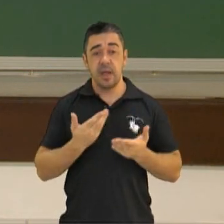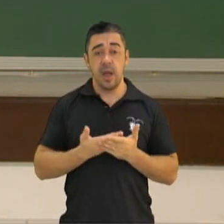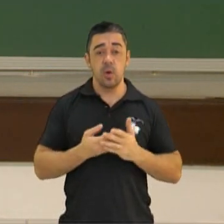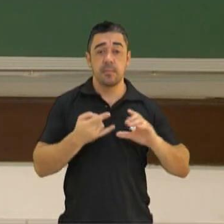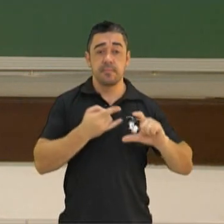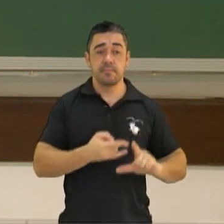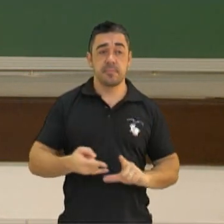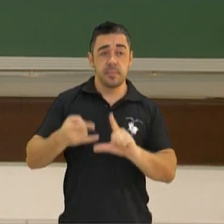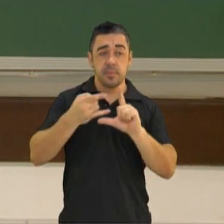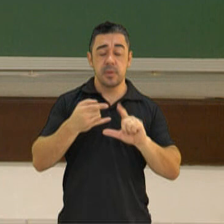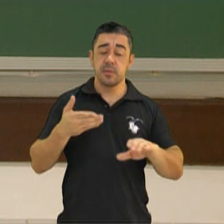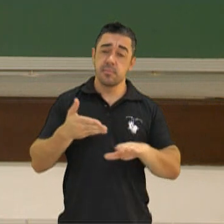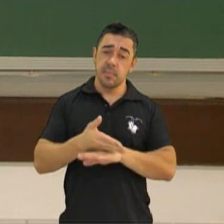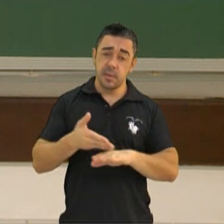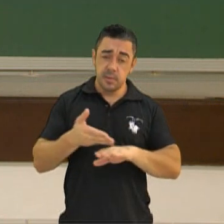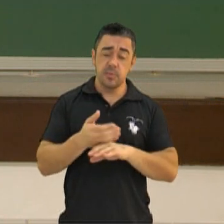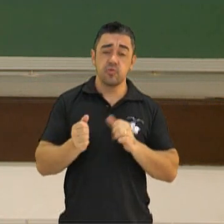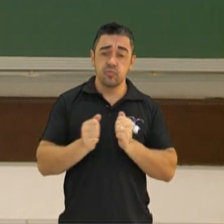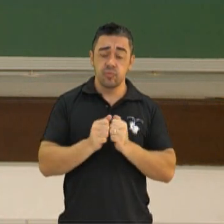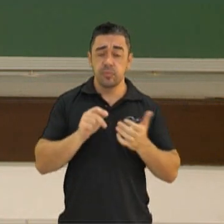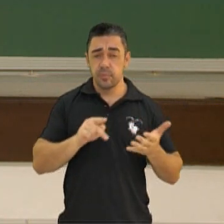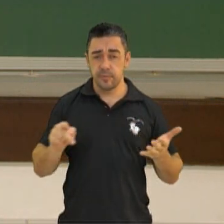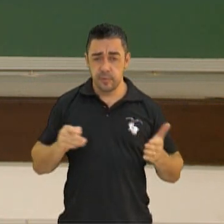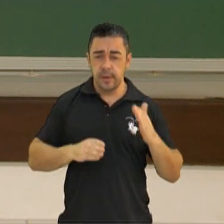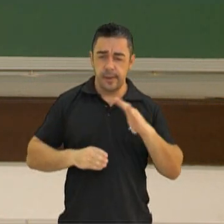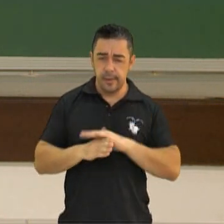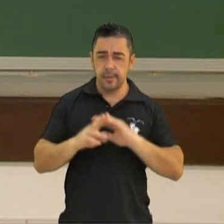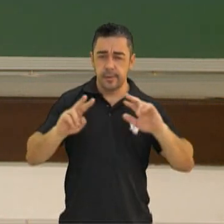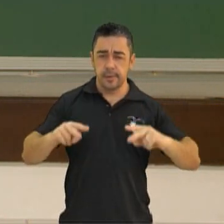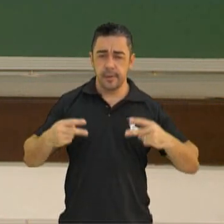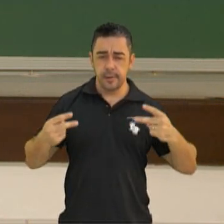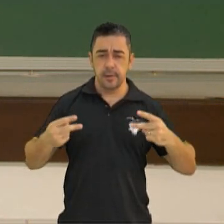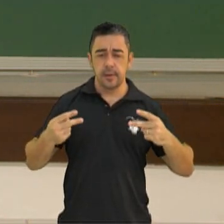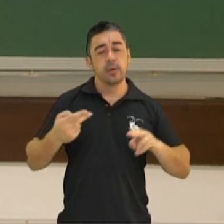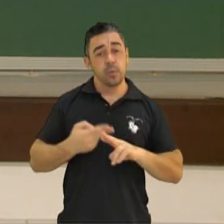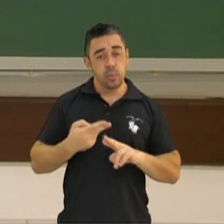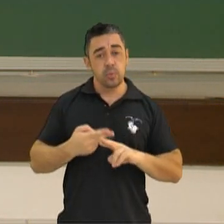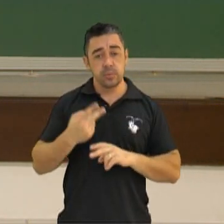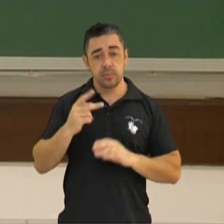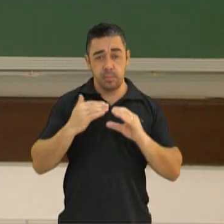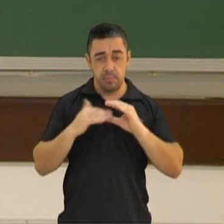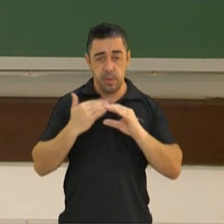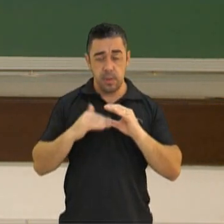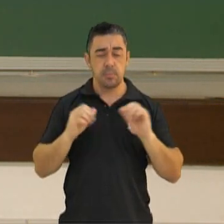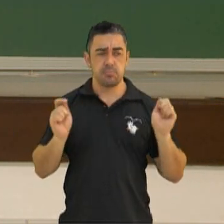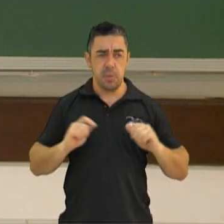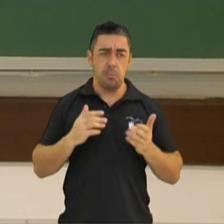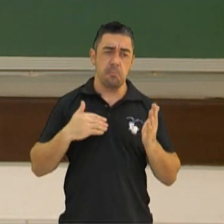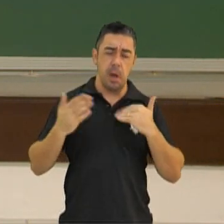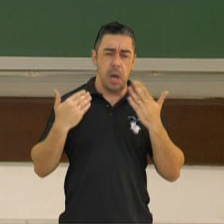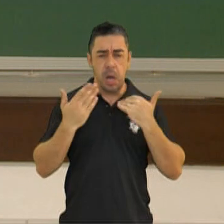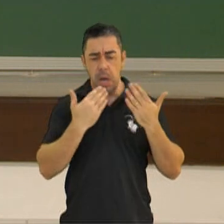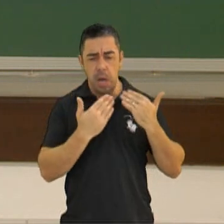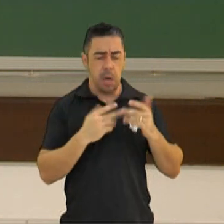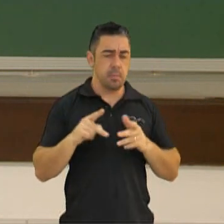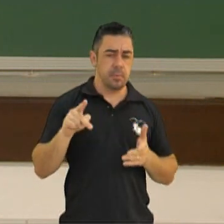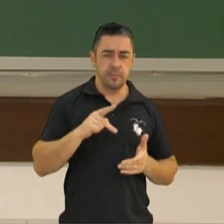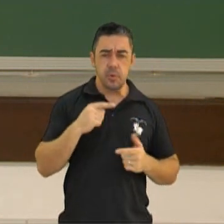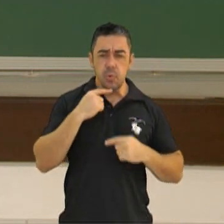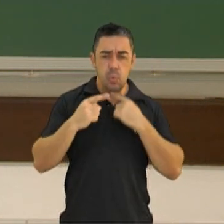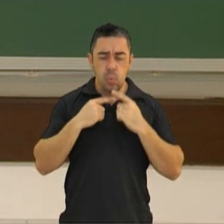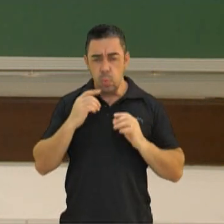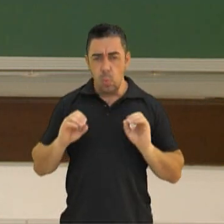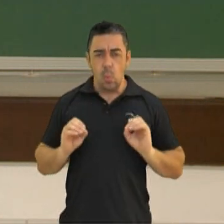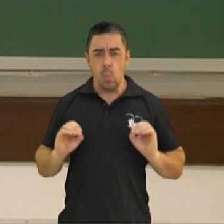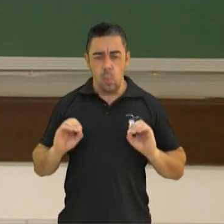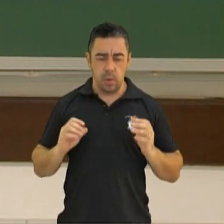bom, participe, acesse pelo link, tá bom? Use seu @escola e lá você pode interagir, conversar, tirar dúvidas,